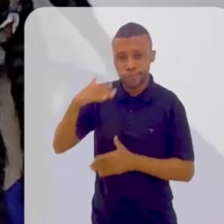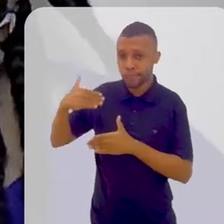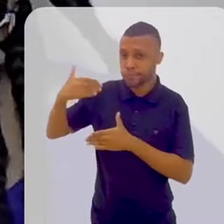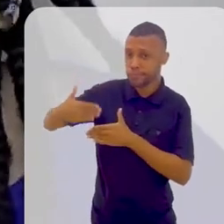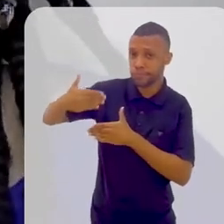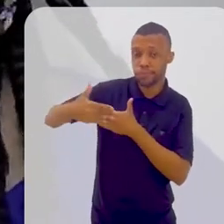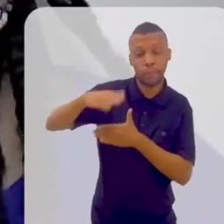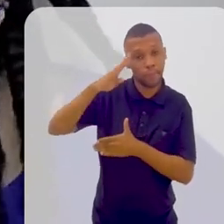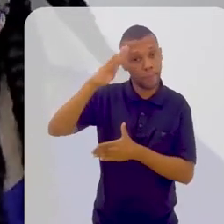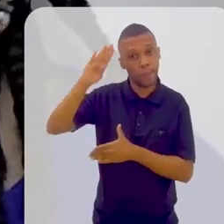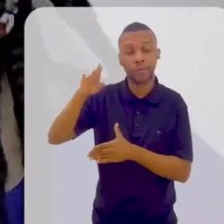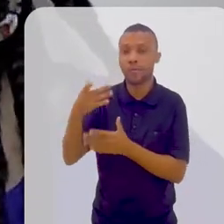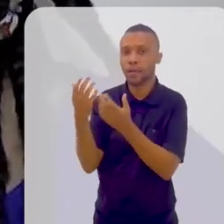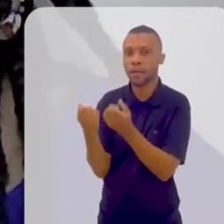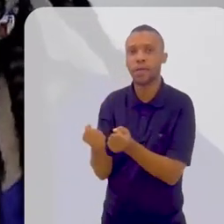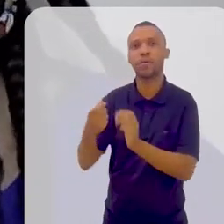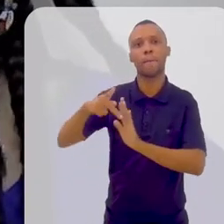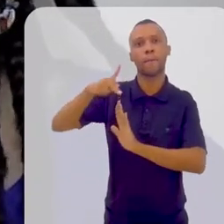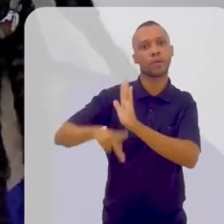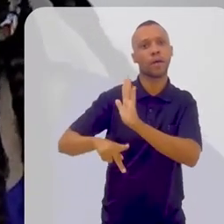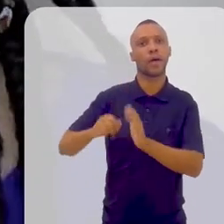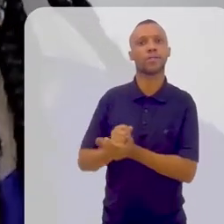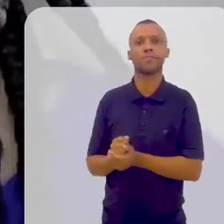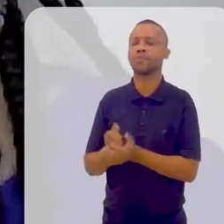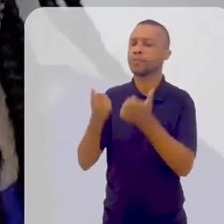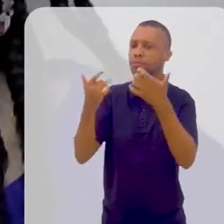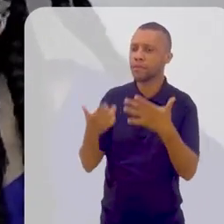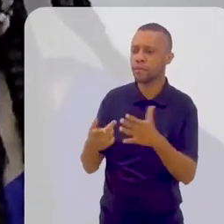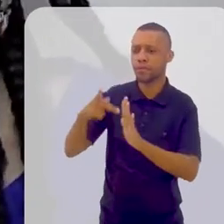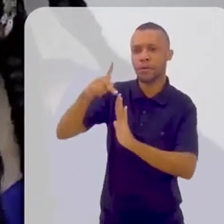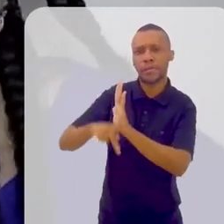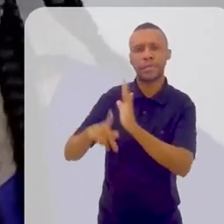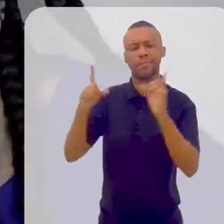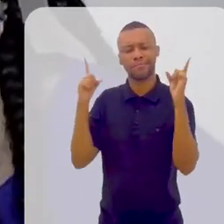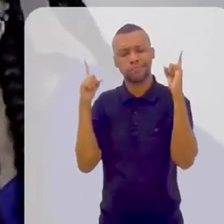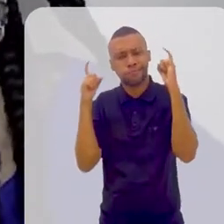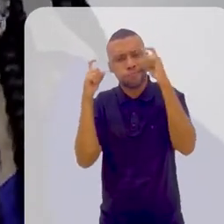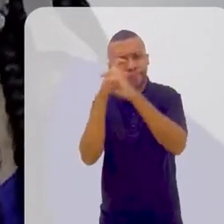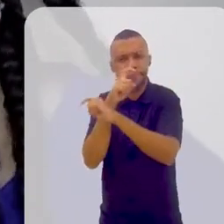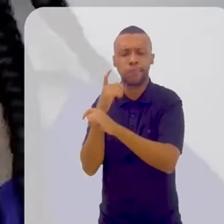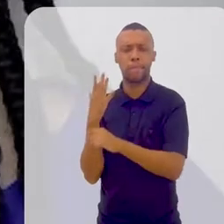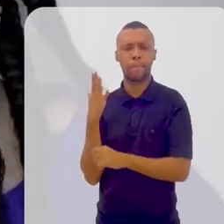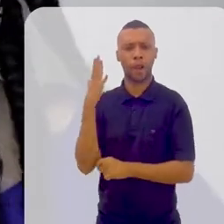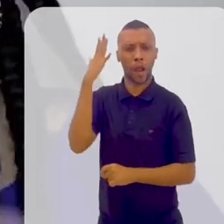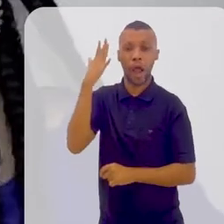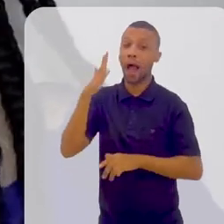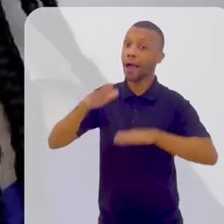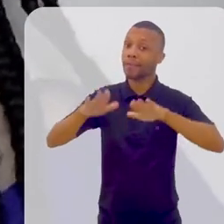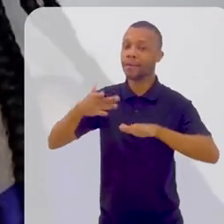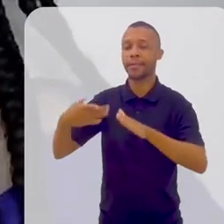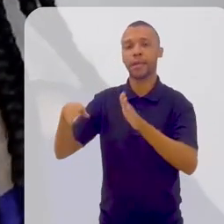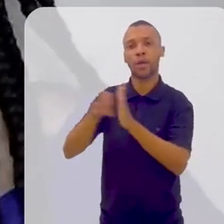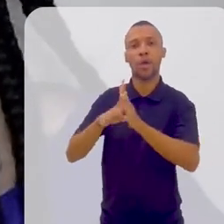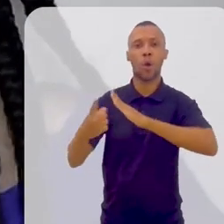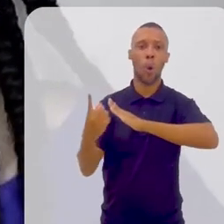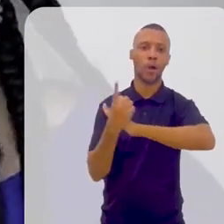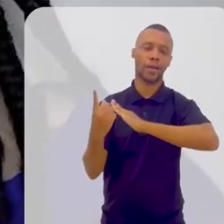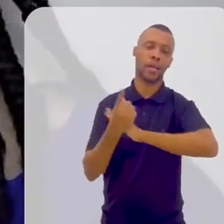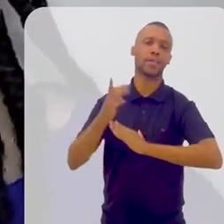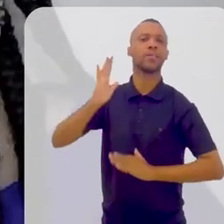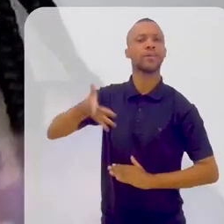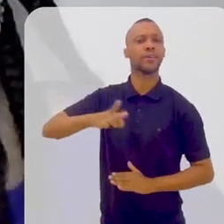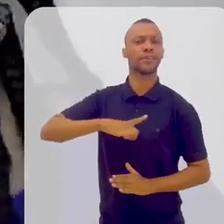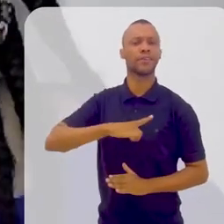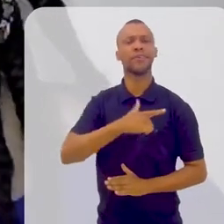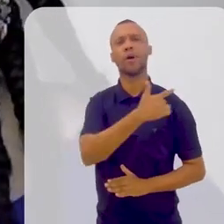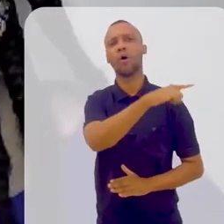pode? Principalmente quando eu pego um projeto que falam assim: esse projeto é extremamente difícil. Às vezes chega alguém, um cliente aqui: